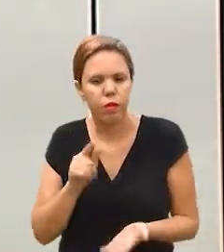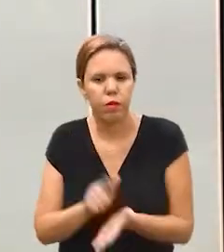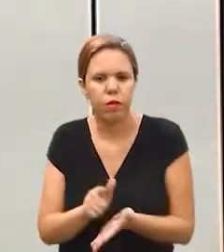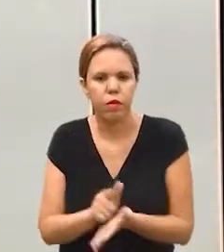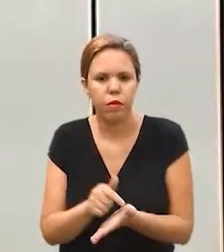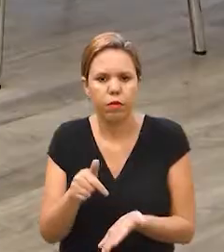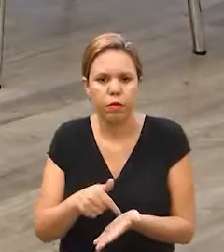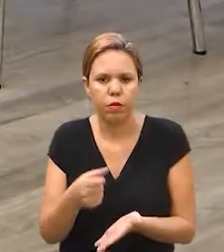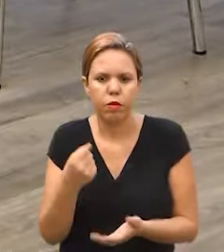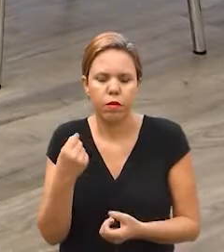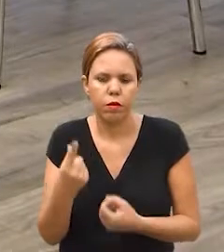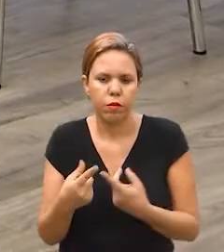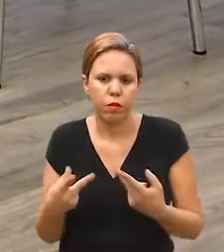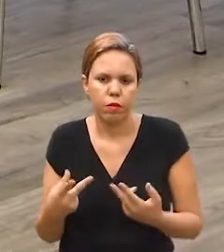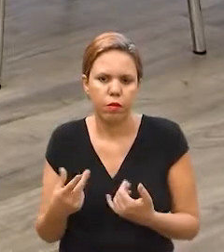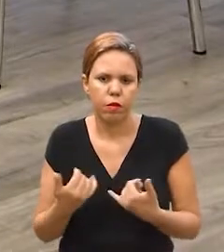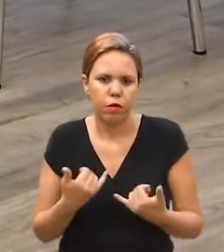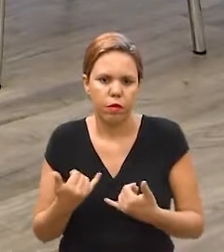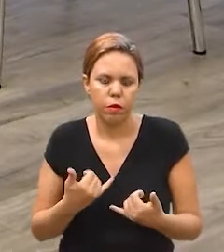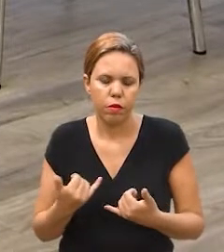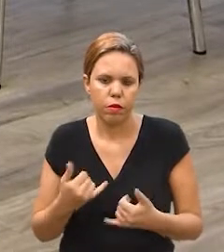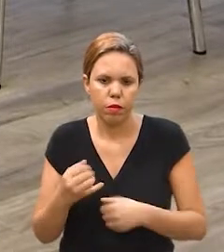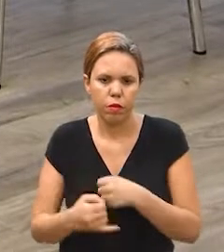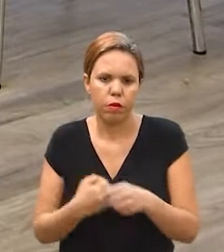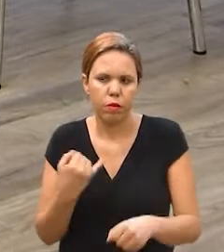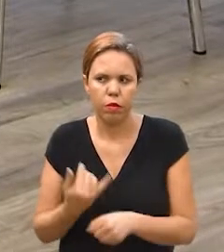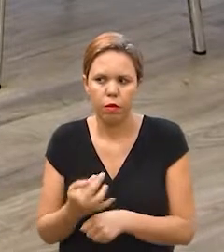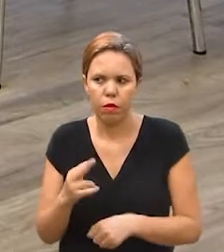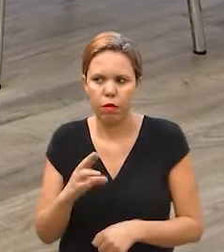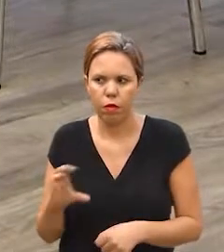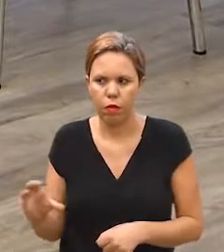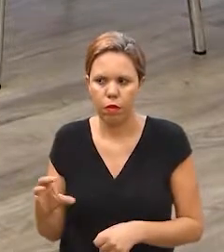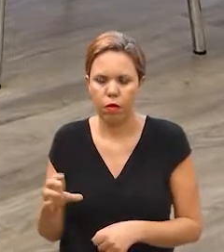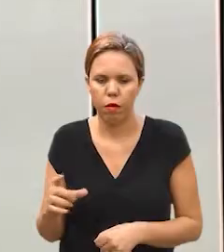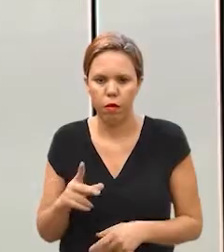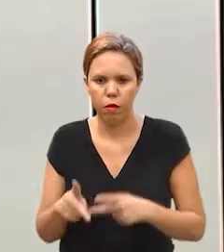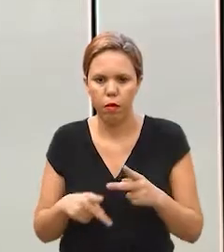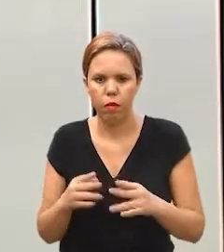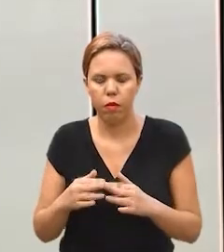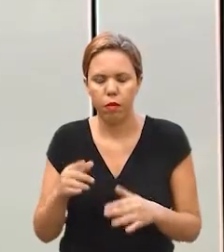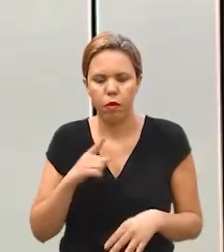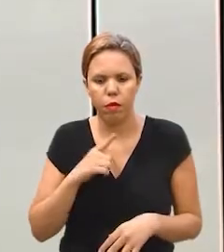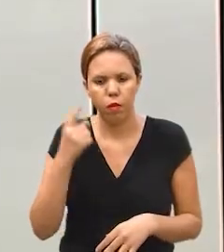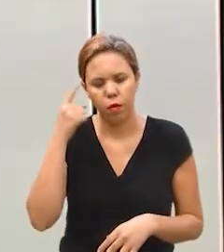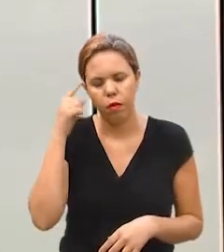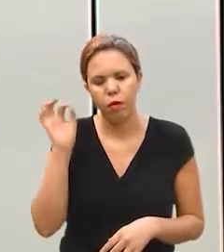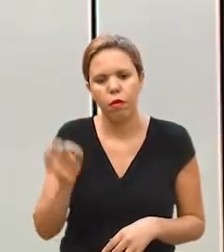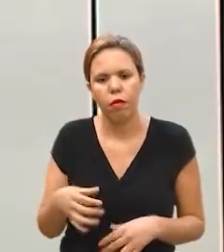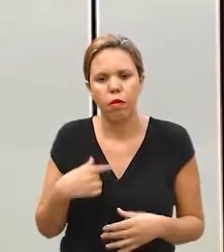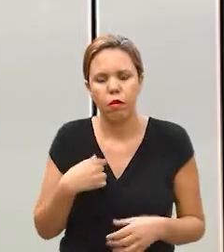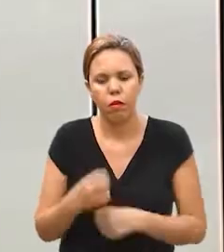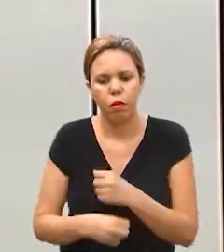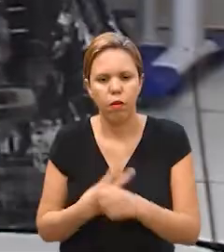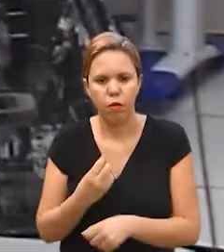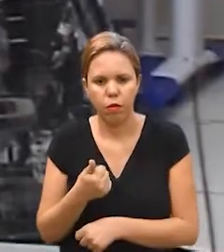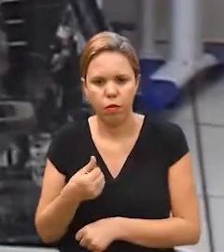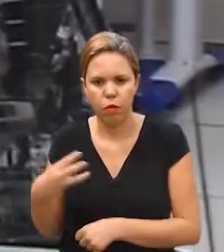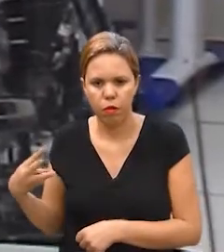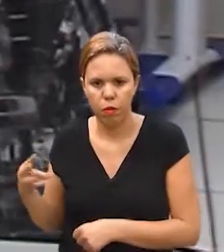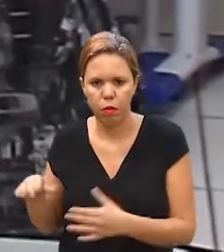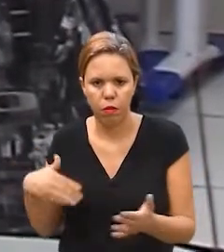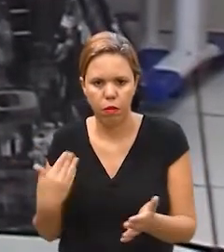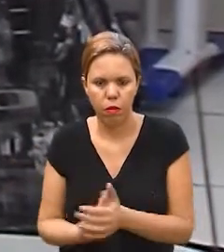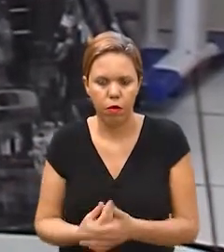aqui alguns dados que eu peguei até do site da FUMEC para o pessoal de casa ter uma ideia. Olha só. De 2013